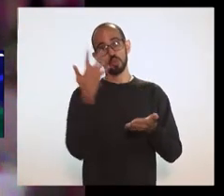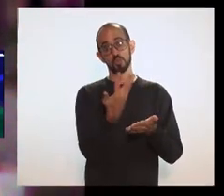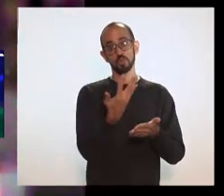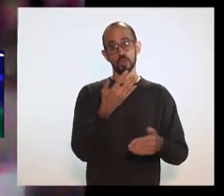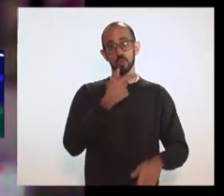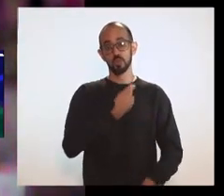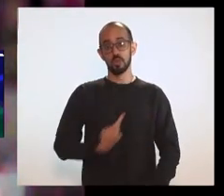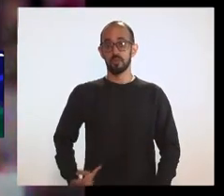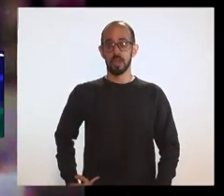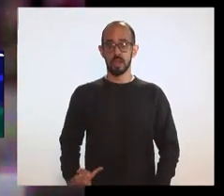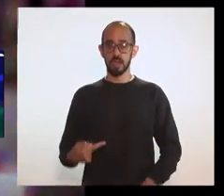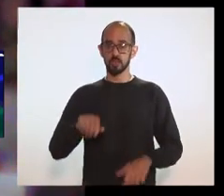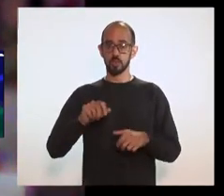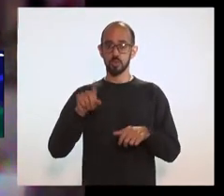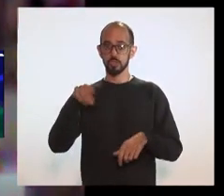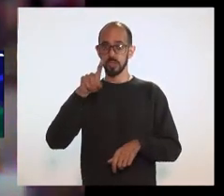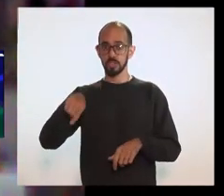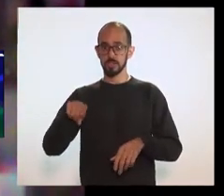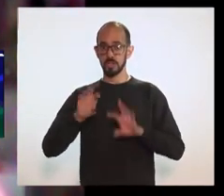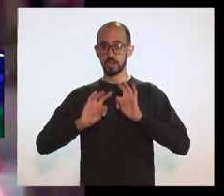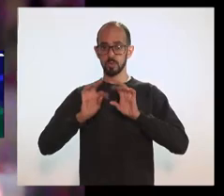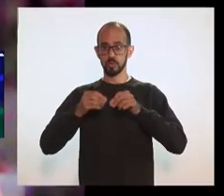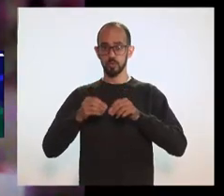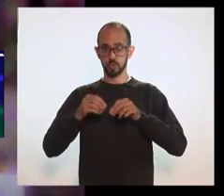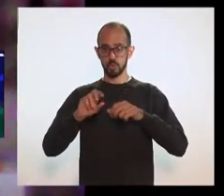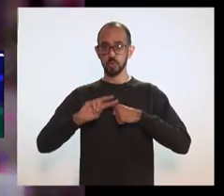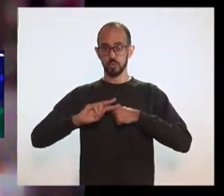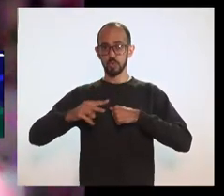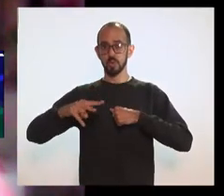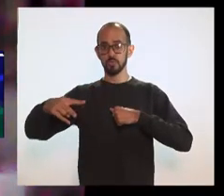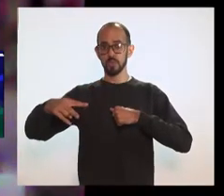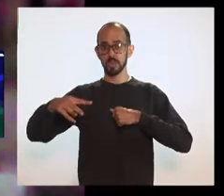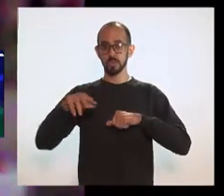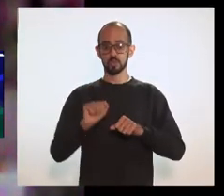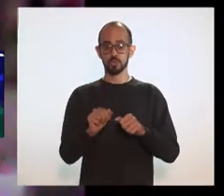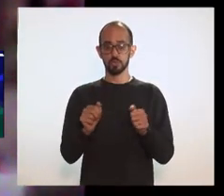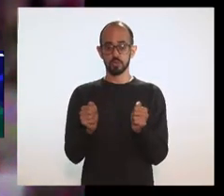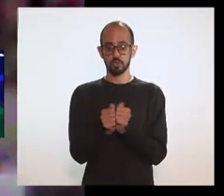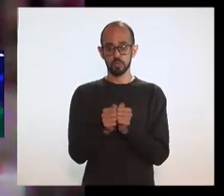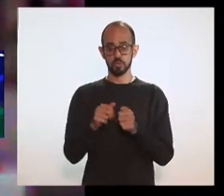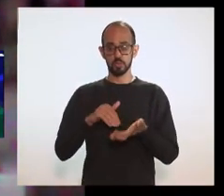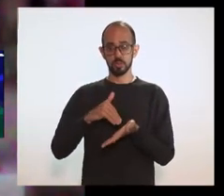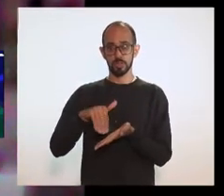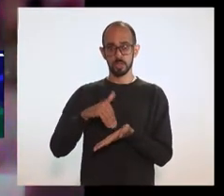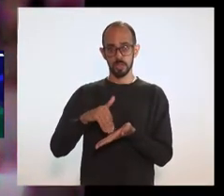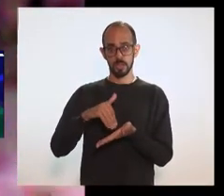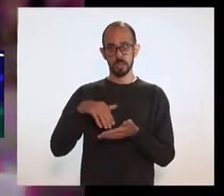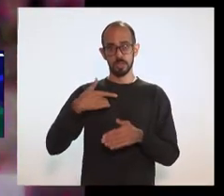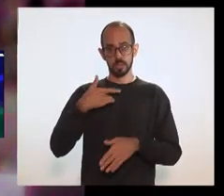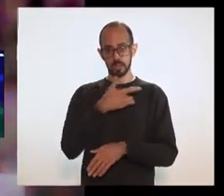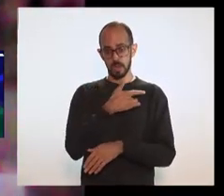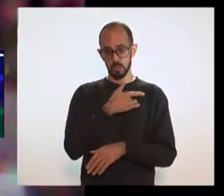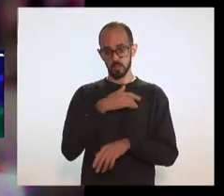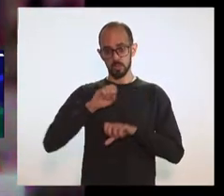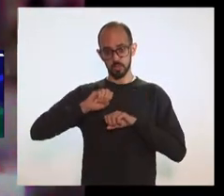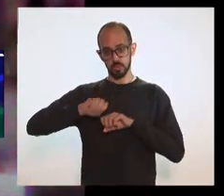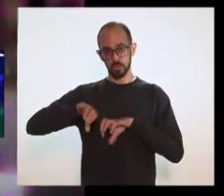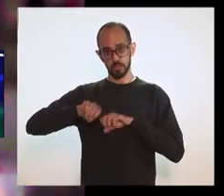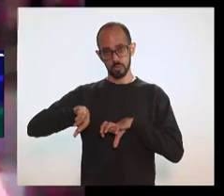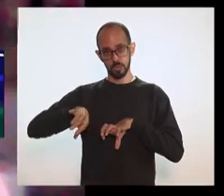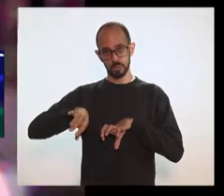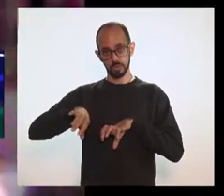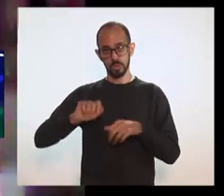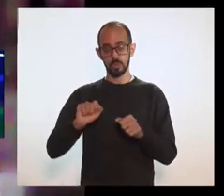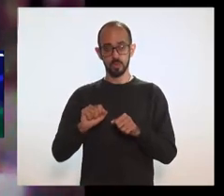de suspender os efeitos do decreto conjunto Secretaria de Saúde, Secretaria de Educação de janeiro